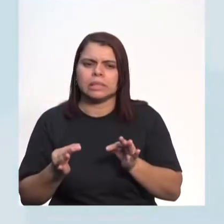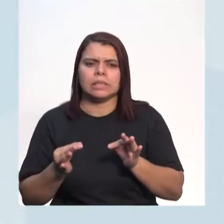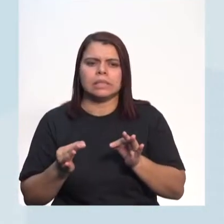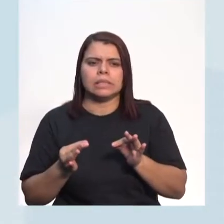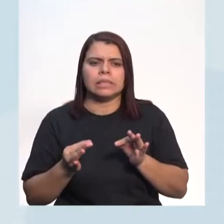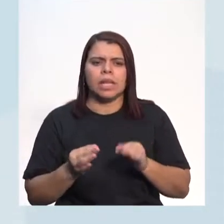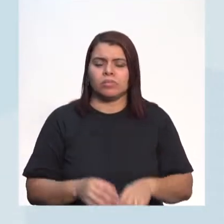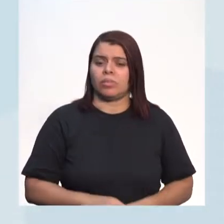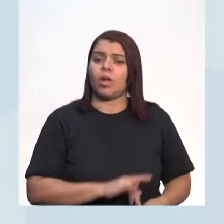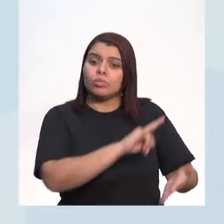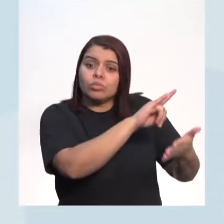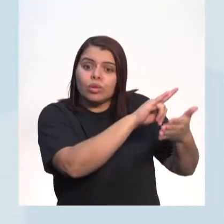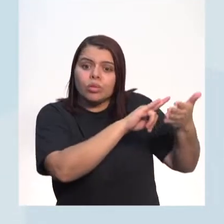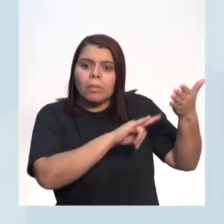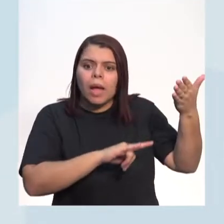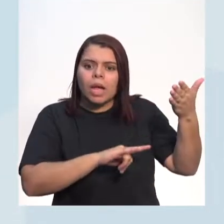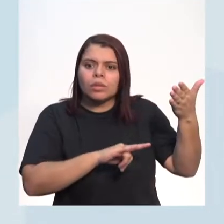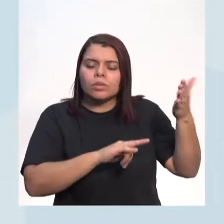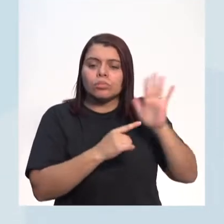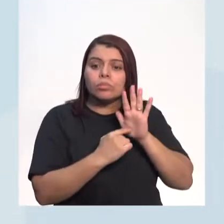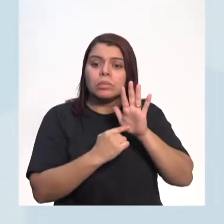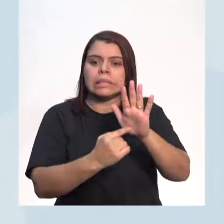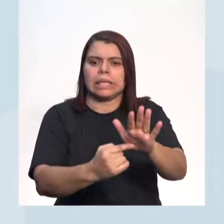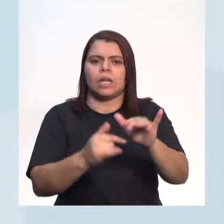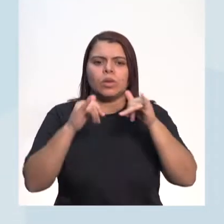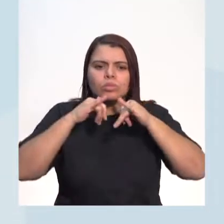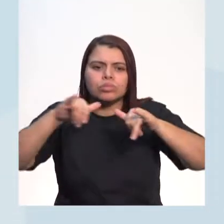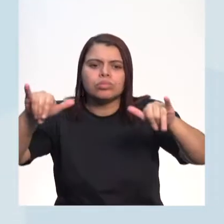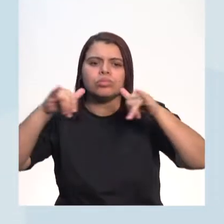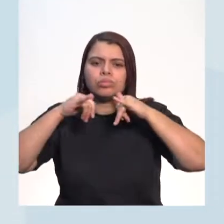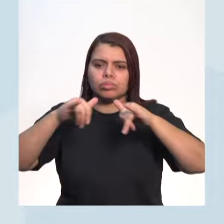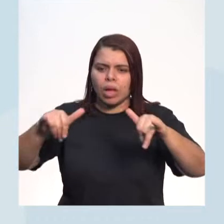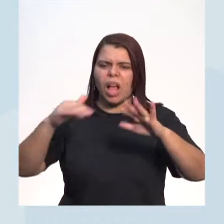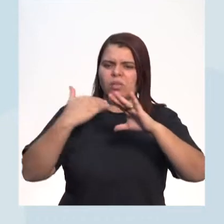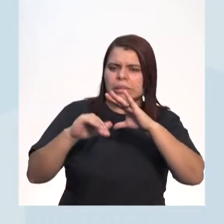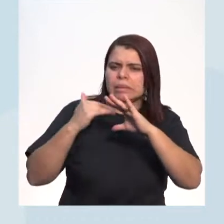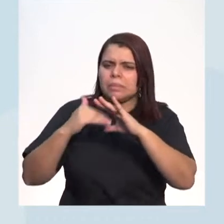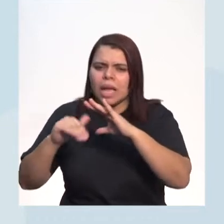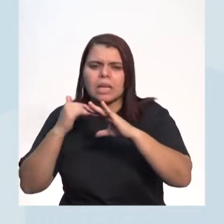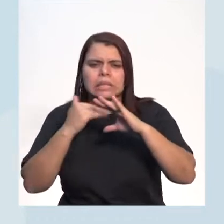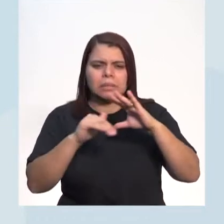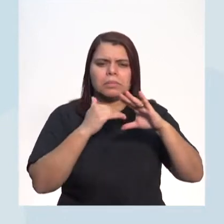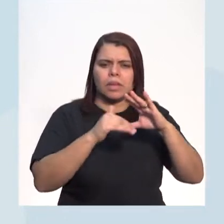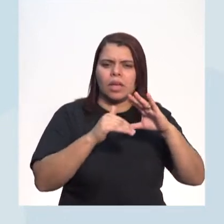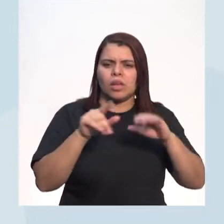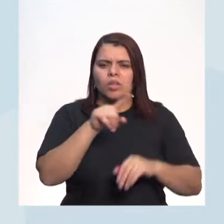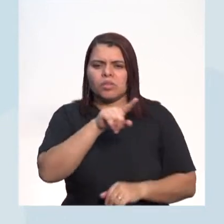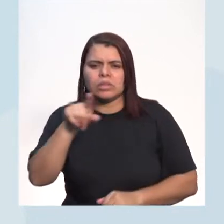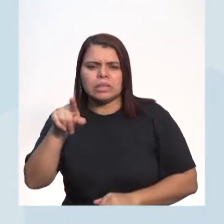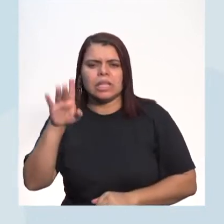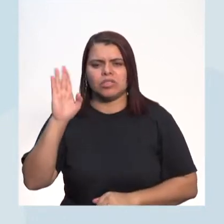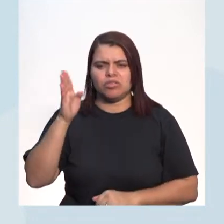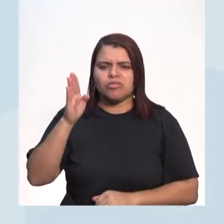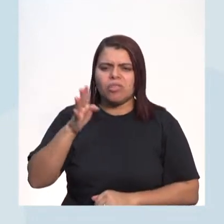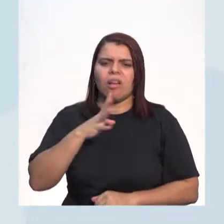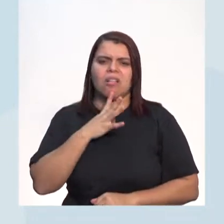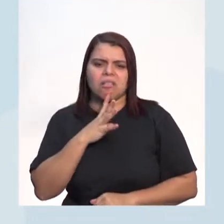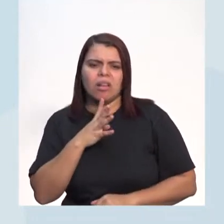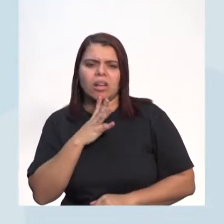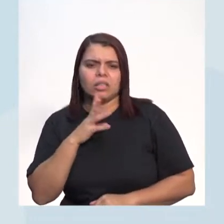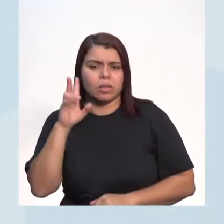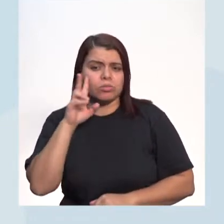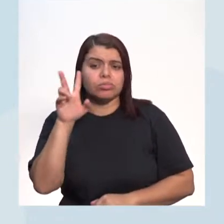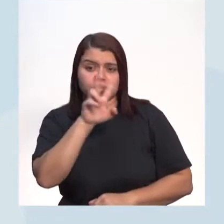do comunicado que foi enviado para todos vocês. Imagino que todo mundo já deve ter tido acesso, quem não teve ainda, eu